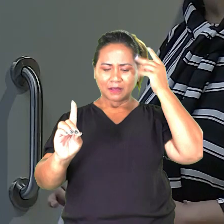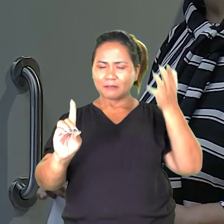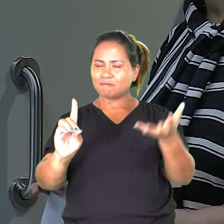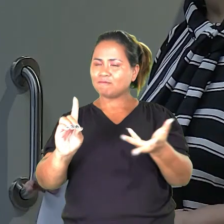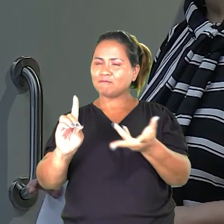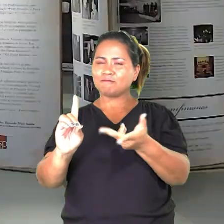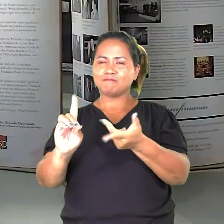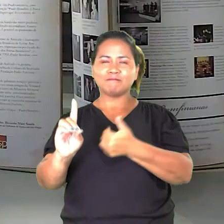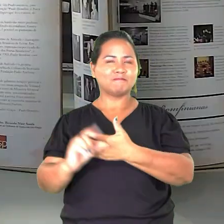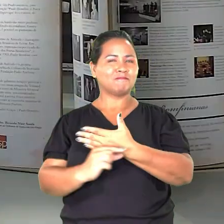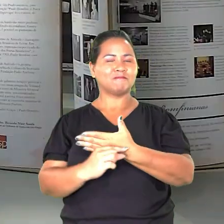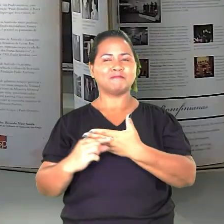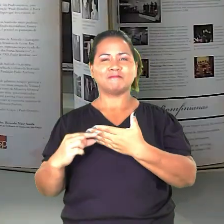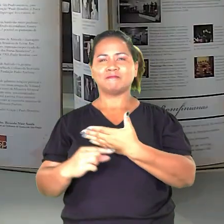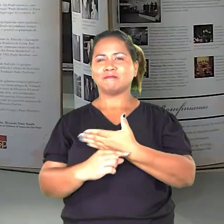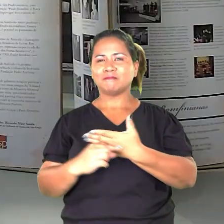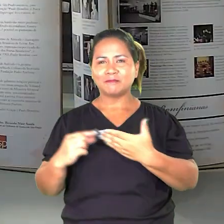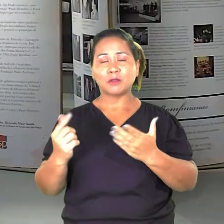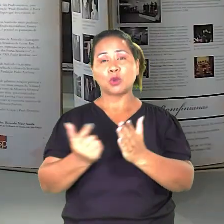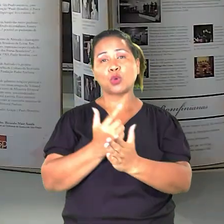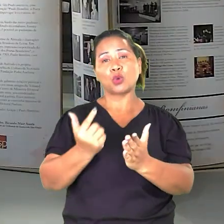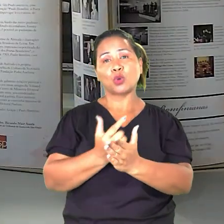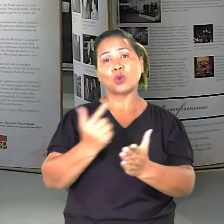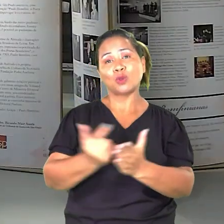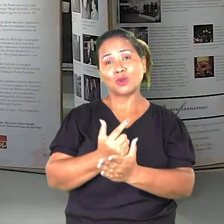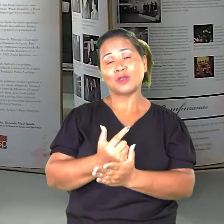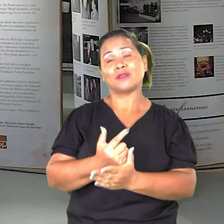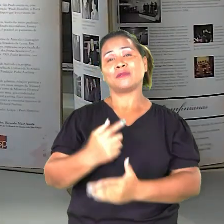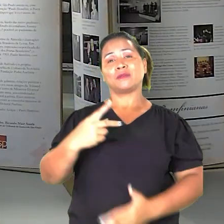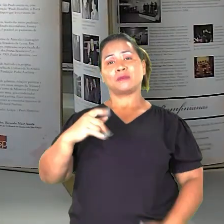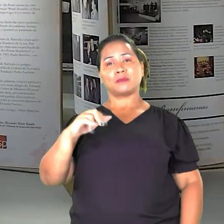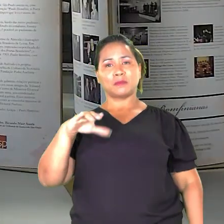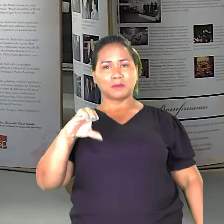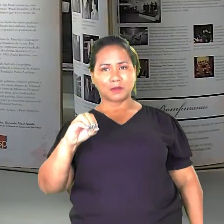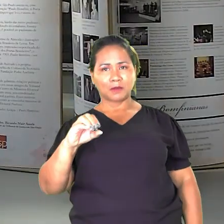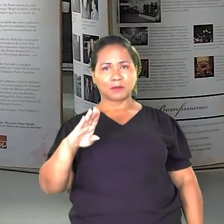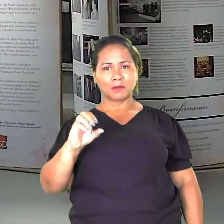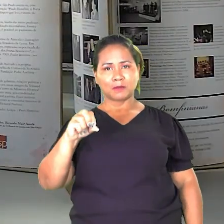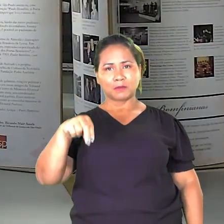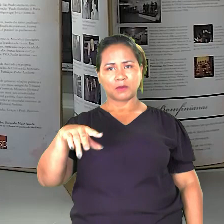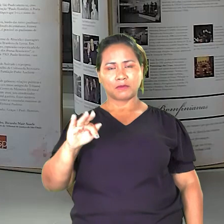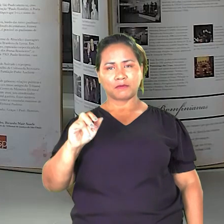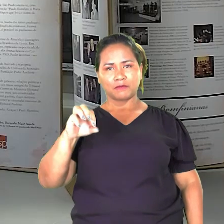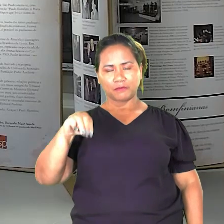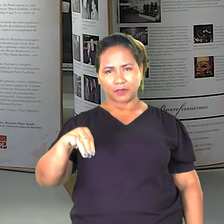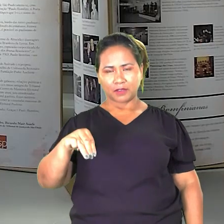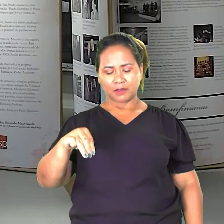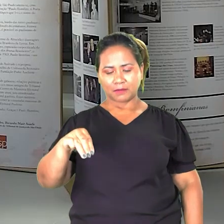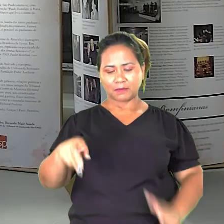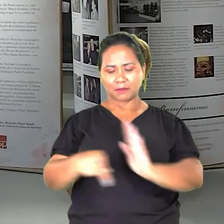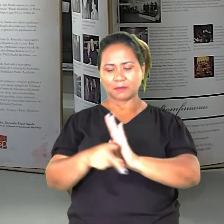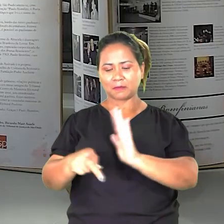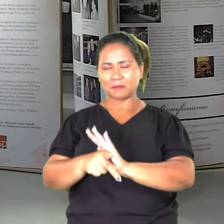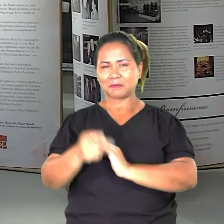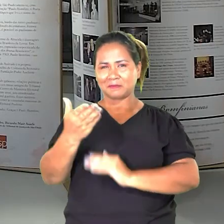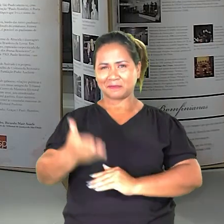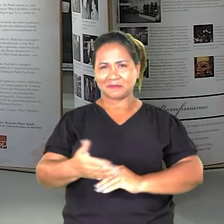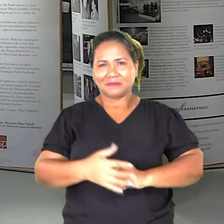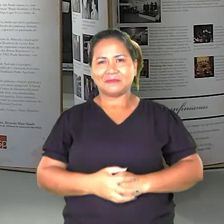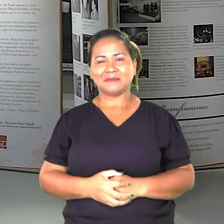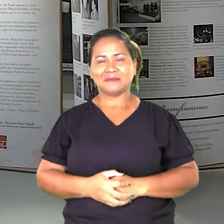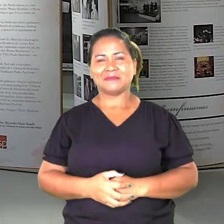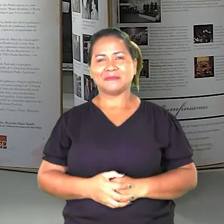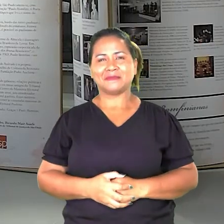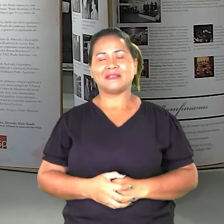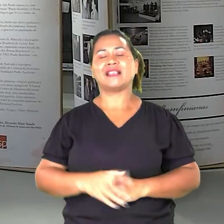anjo tutelar, autora do grande livro Paulo Bonfim, Porta-Retratos, uma fotobiografia na homenagem dos seus